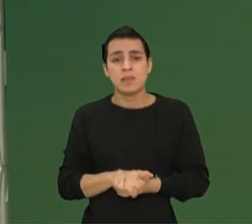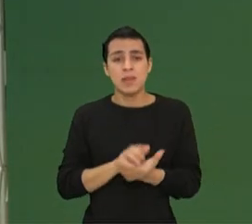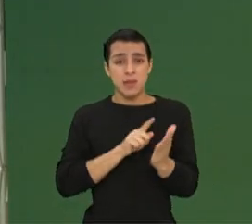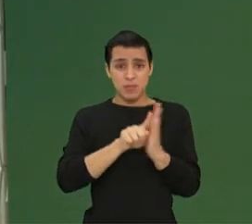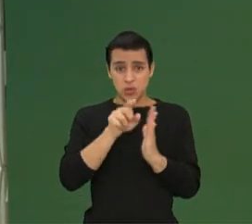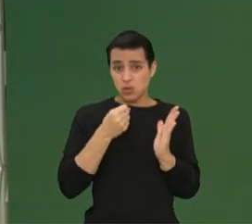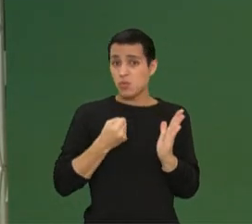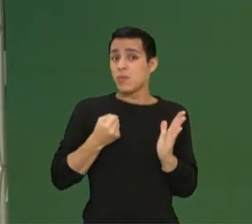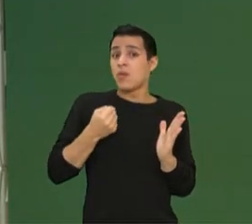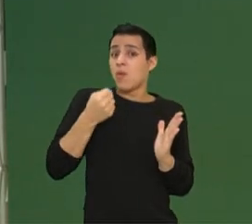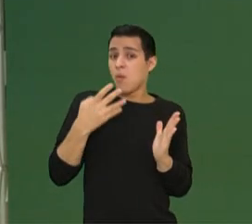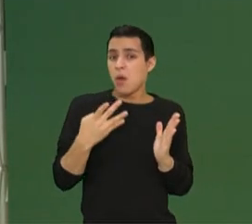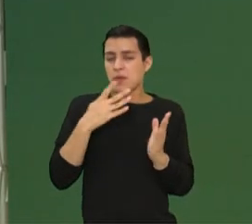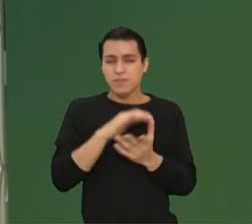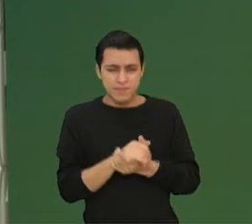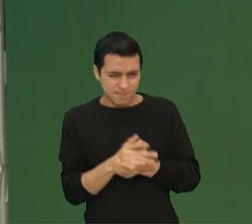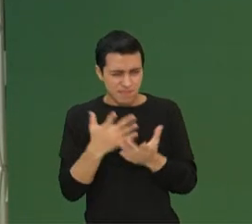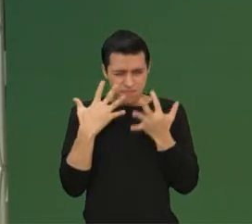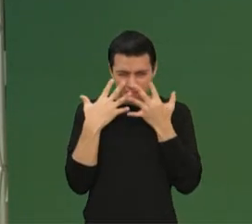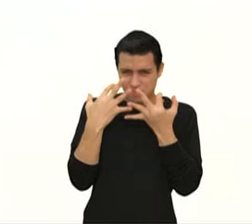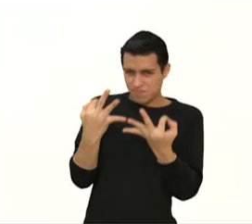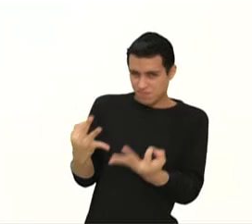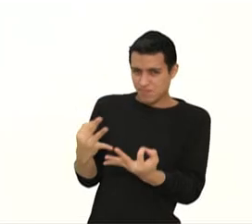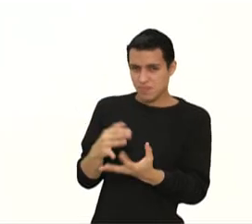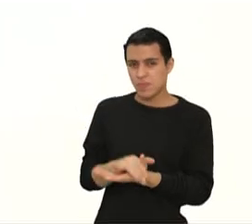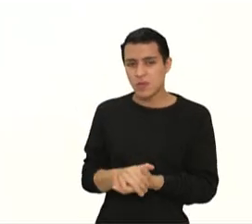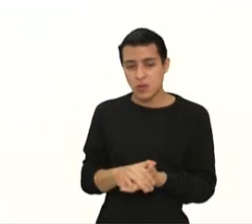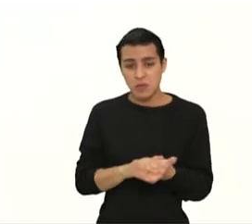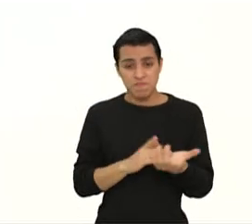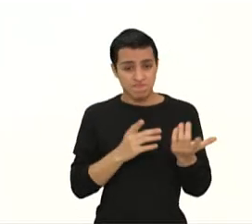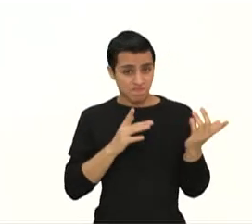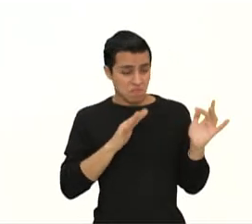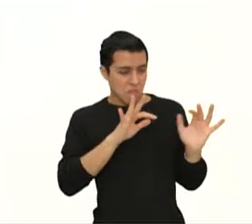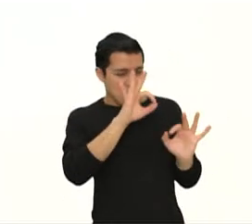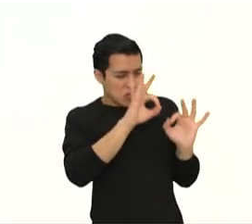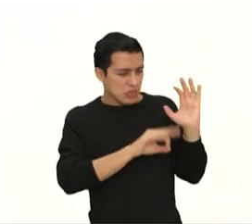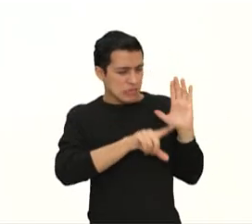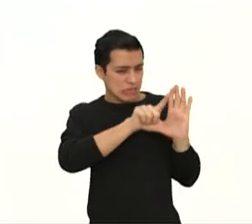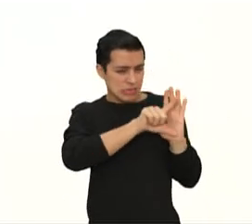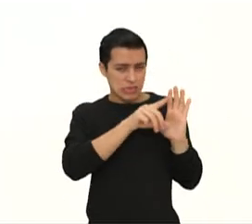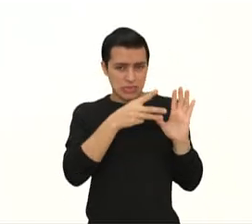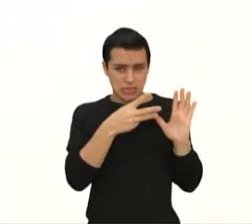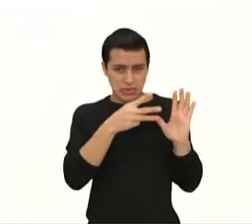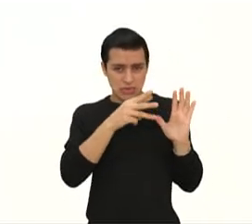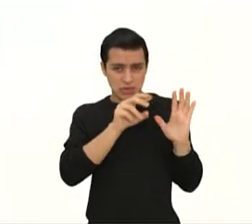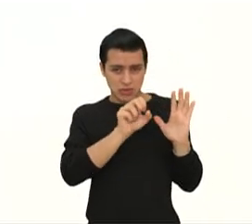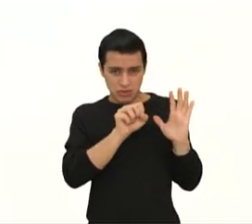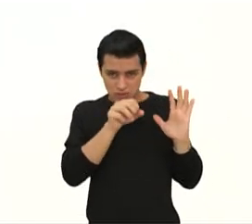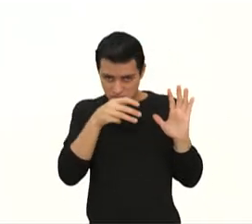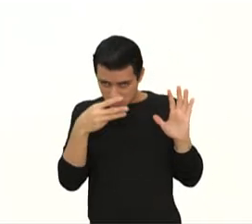Pergunta de número 4. Preste atenção. O projeto de lei